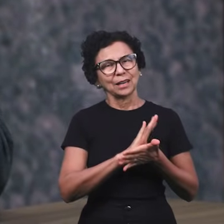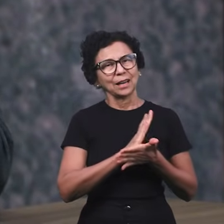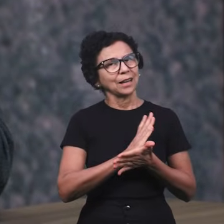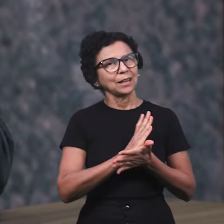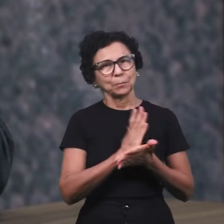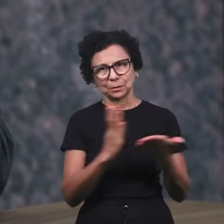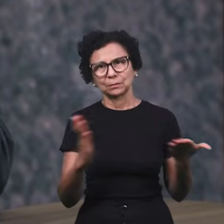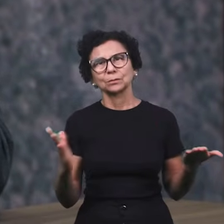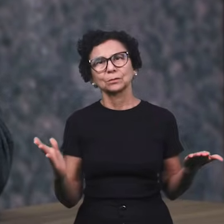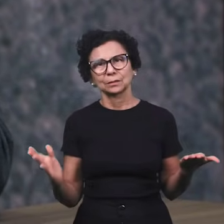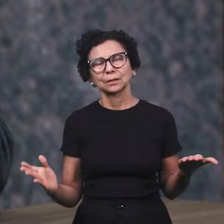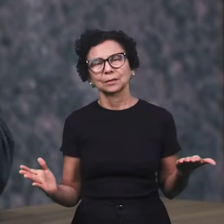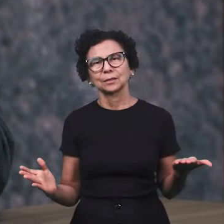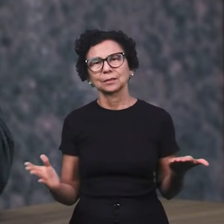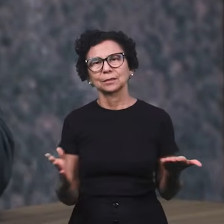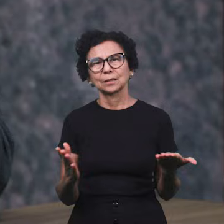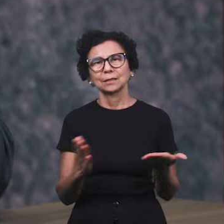uma